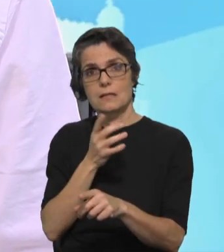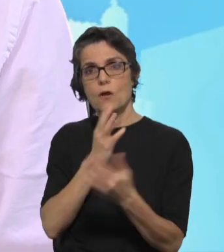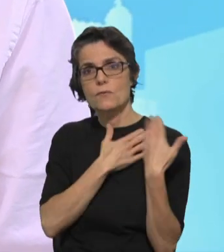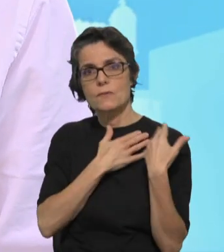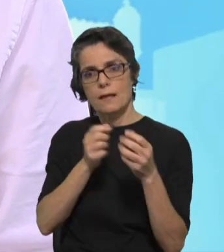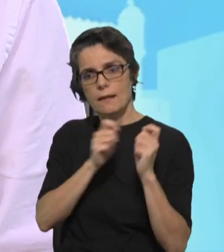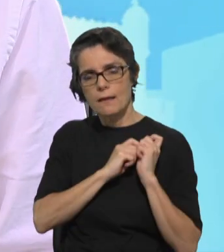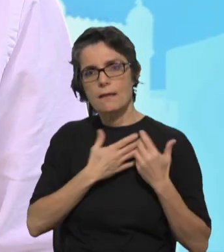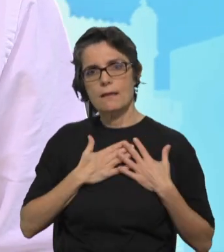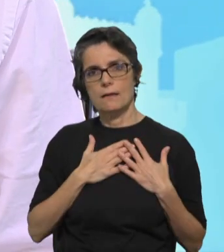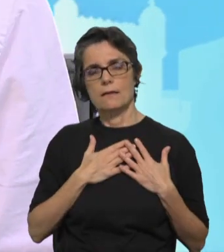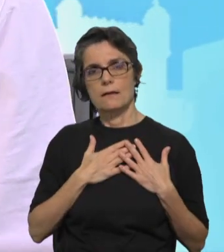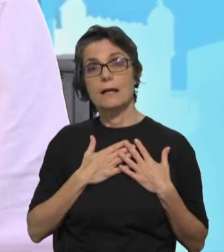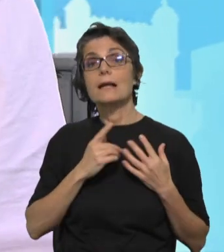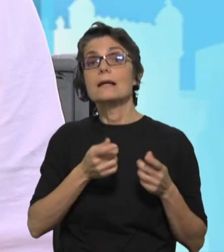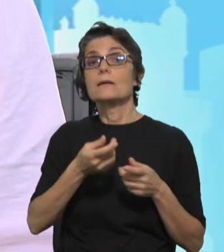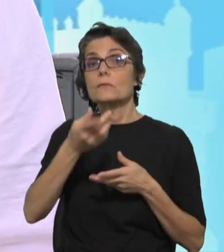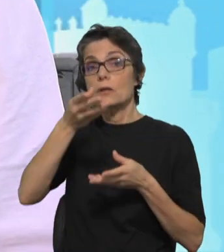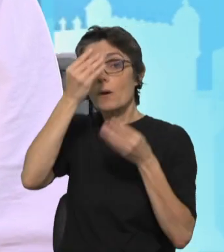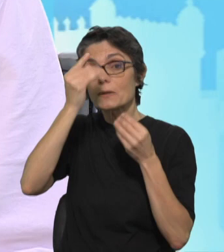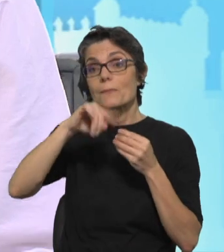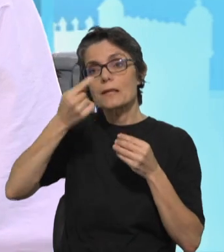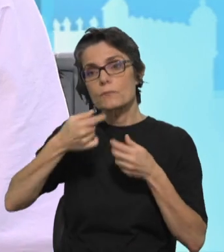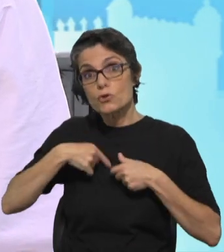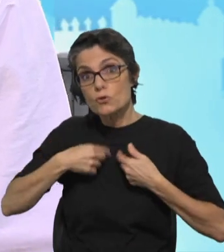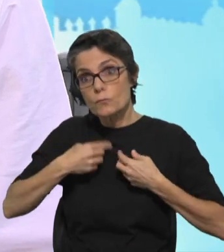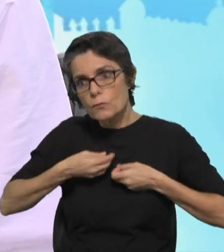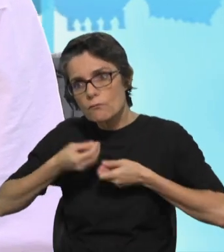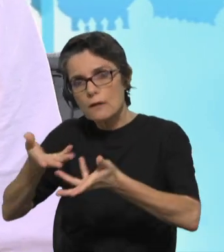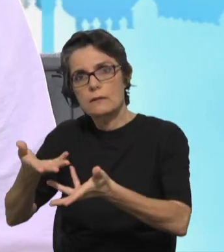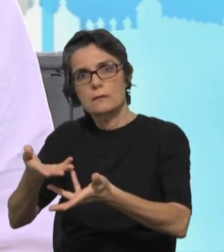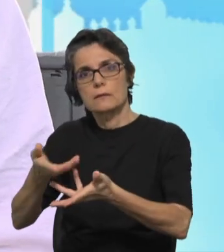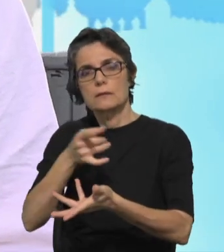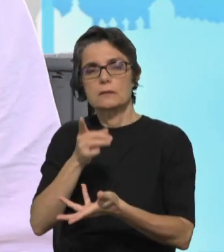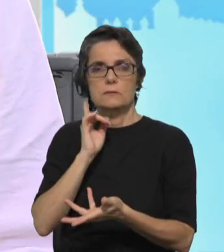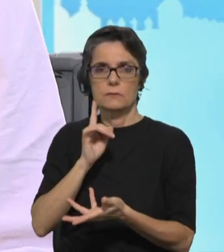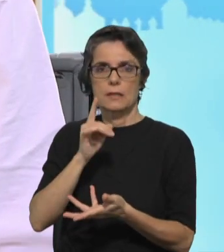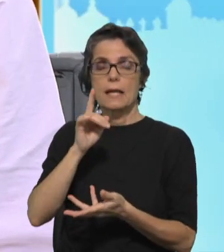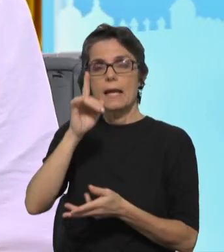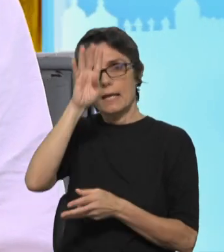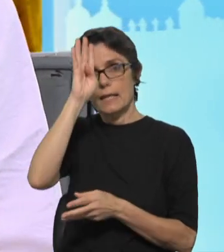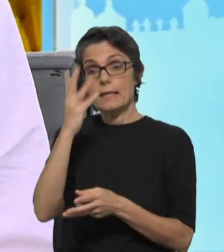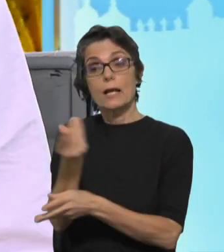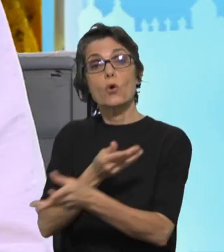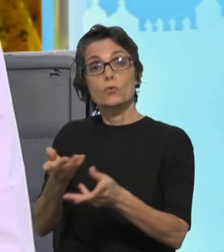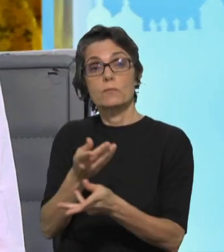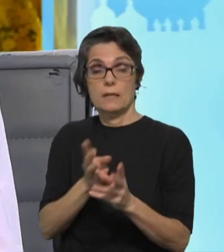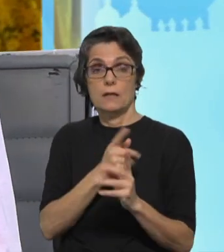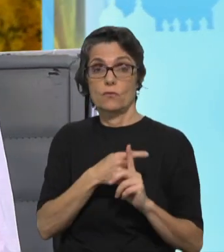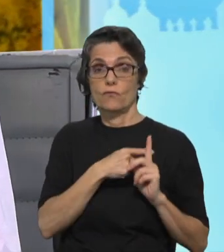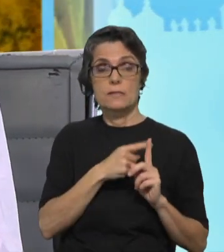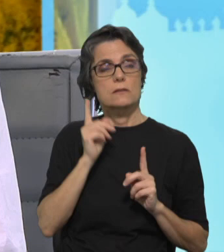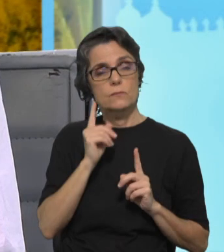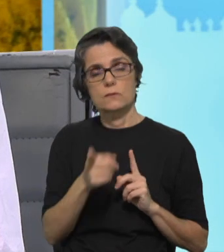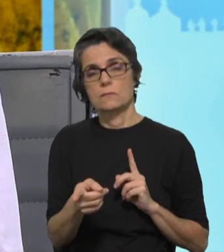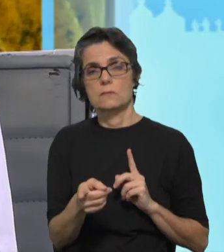responsabilidade. Vocês têm que retribuir aquilo que estão a receber. E dentro da Economia de Francisco, acho que isto é fundamental. É nós também termos esse papel de